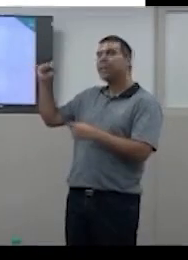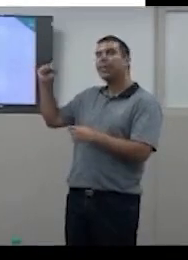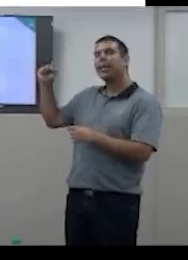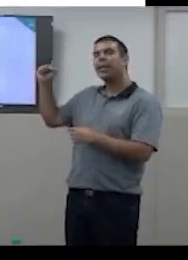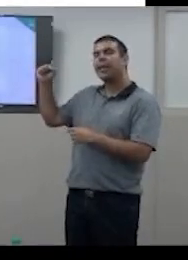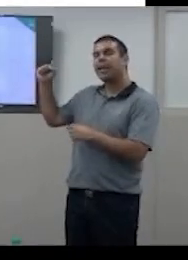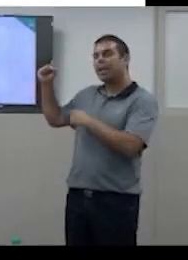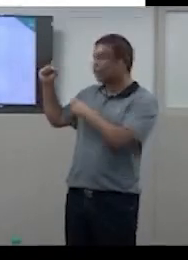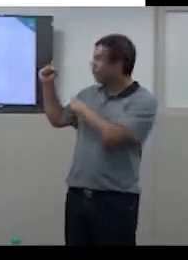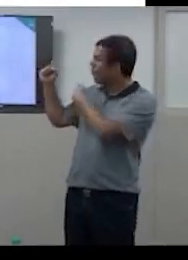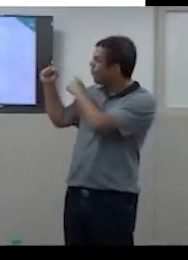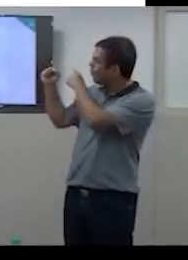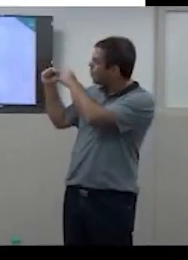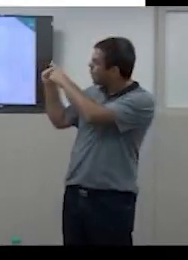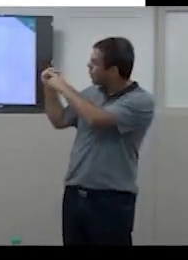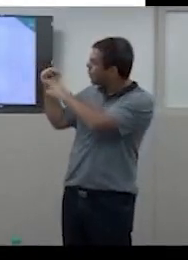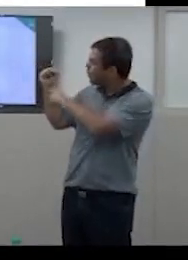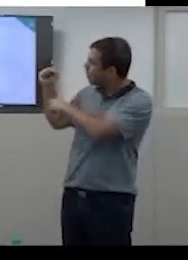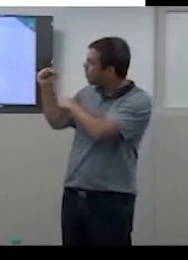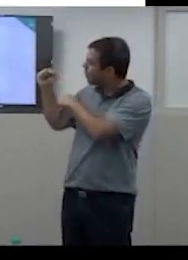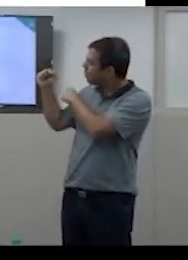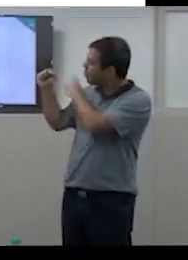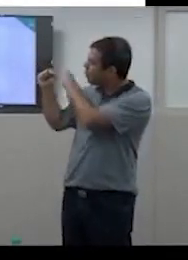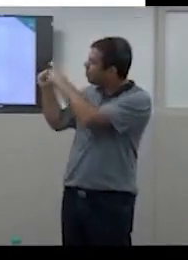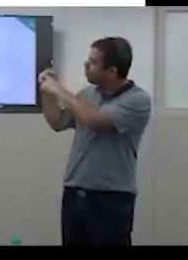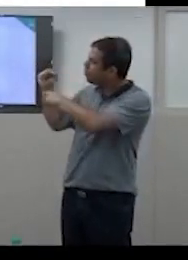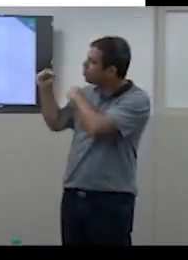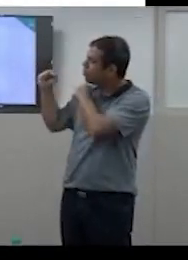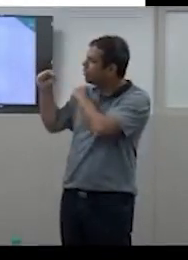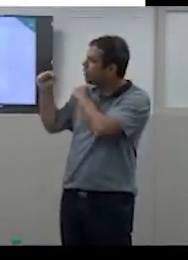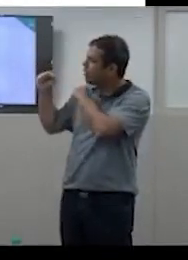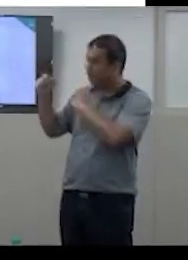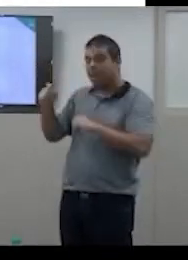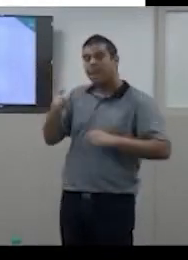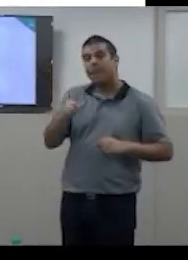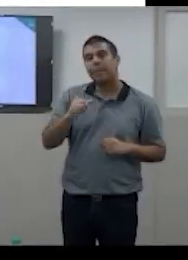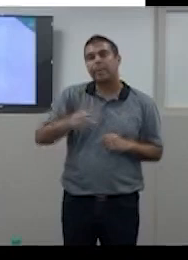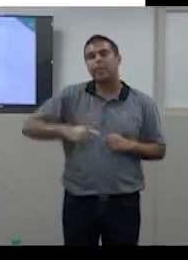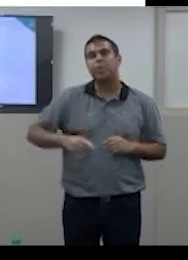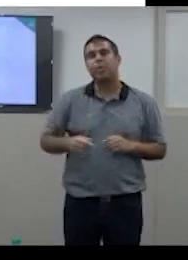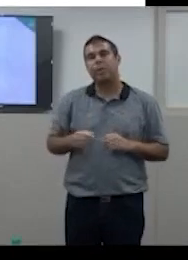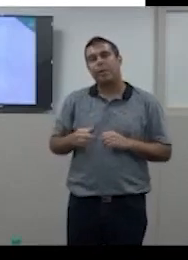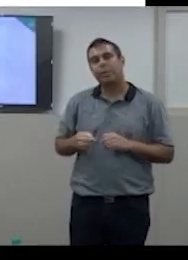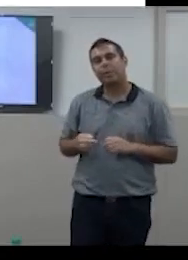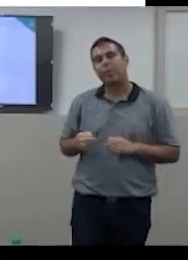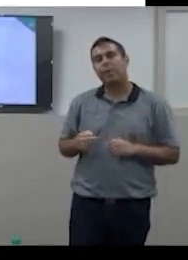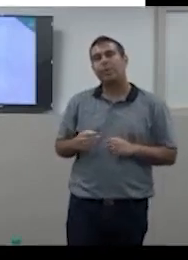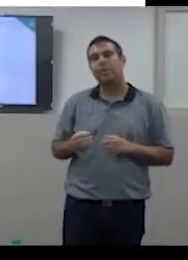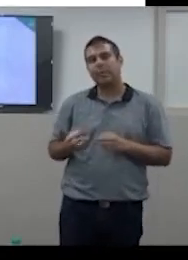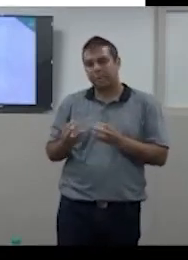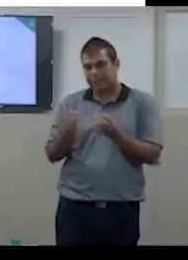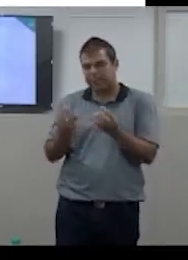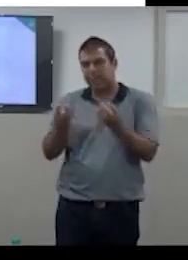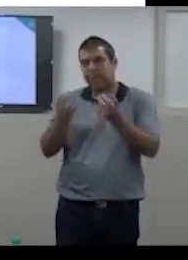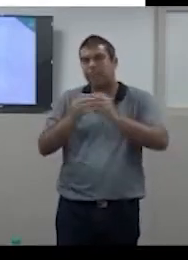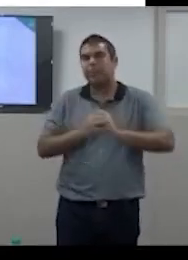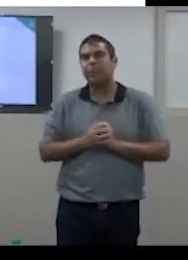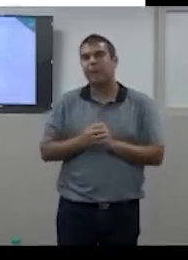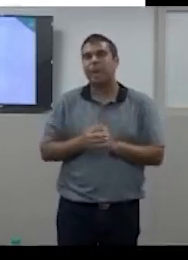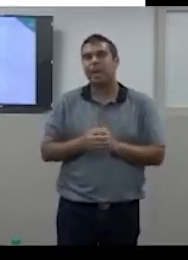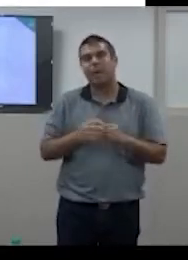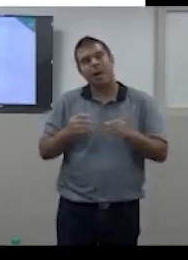olho a parte interna dela. Você vai perceber assim que apareceu um monte de gotículas de água. Mas antes disso, você começa a perceber